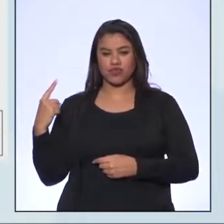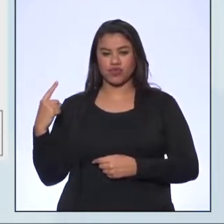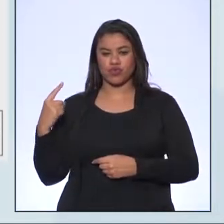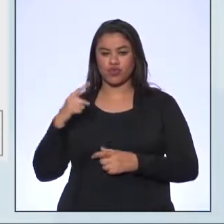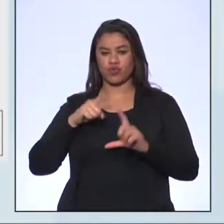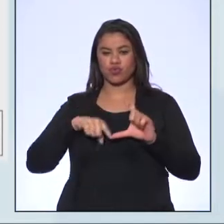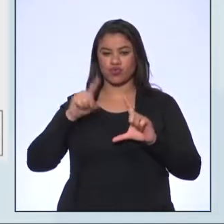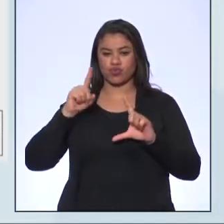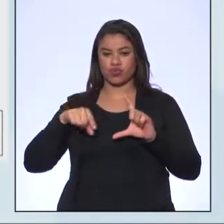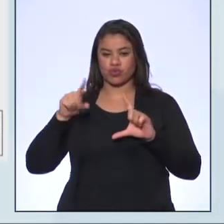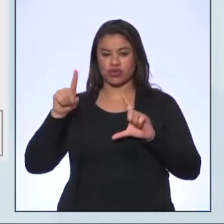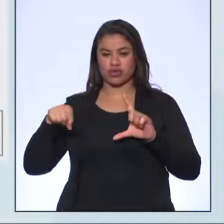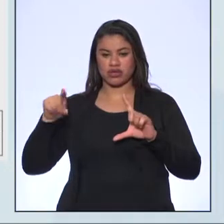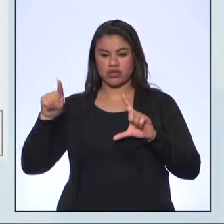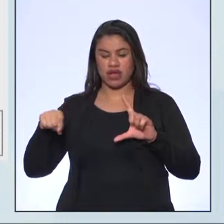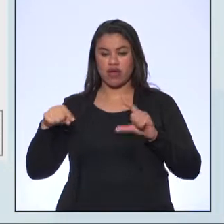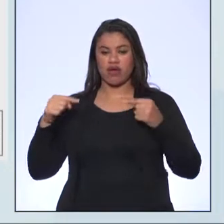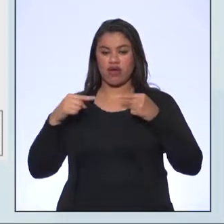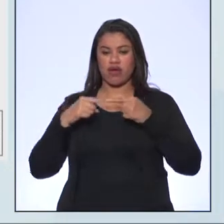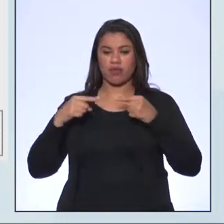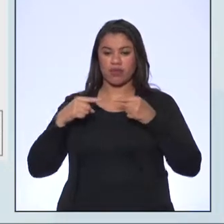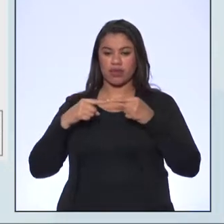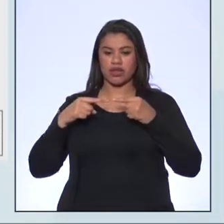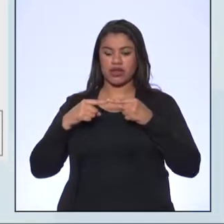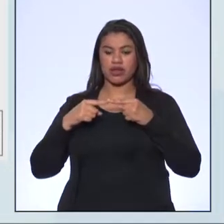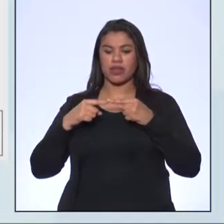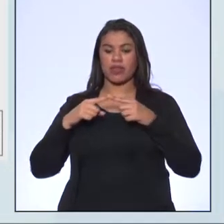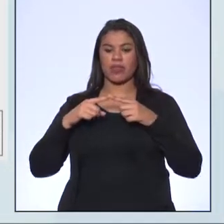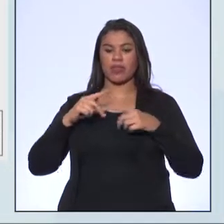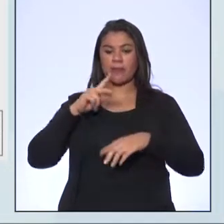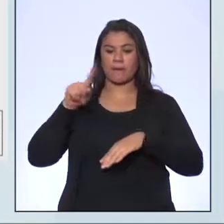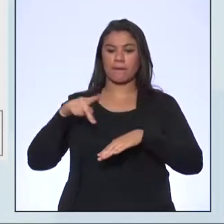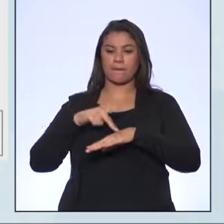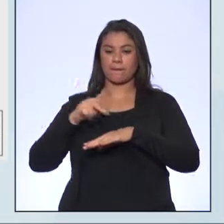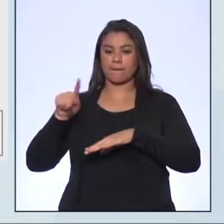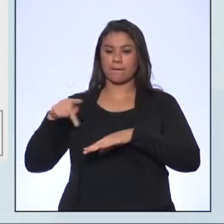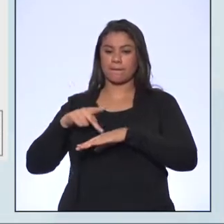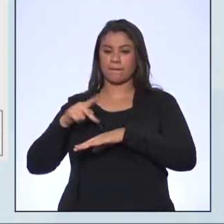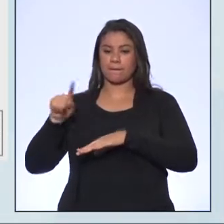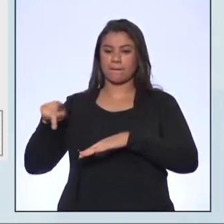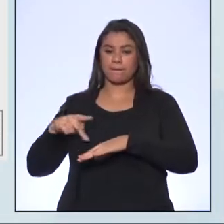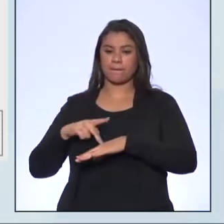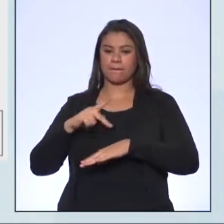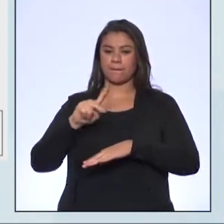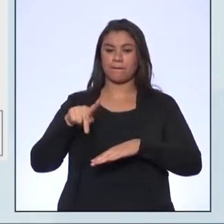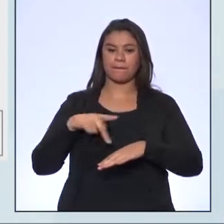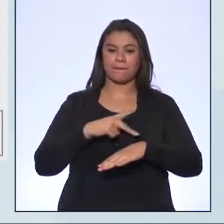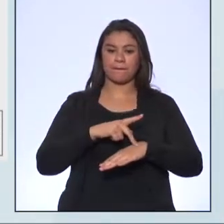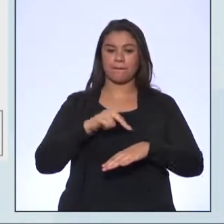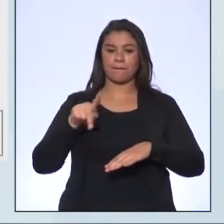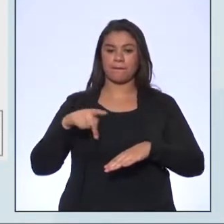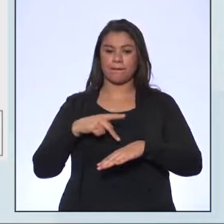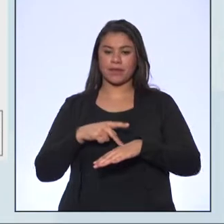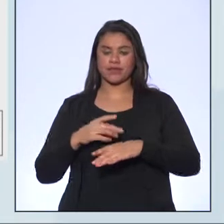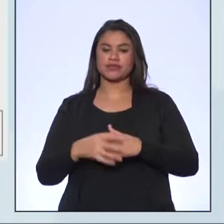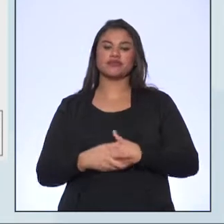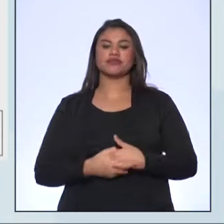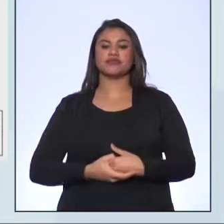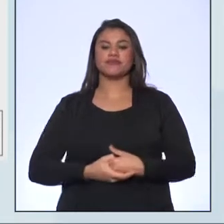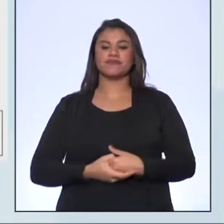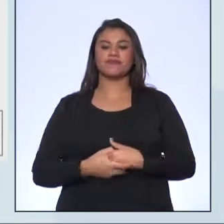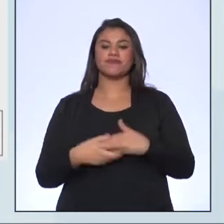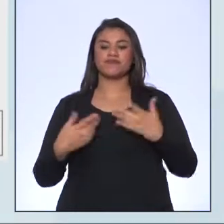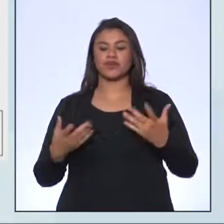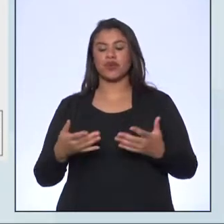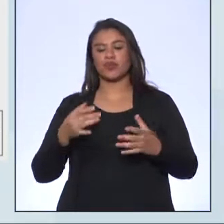a localização dos países em todos os continentes que foram citados. Né? Então, você também, se